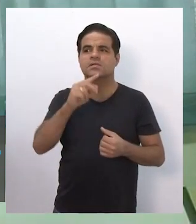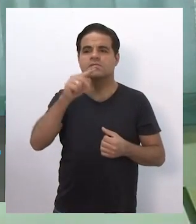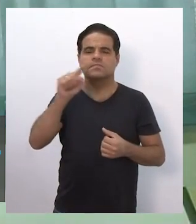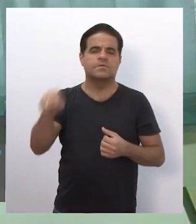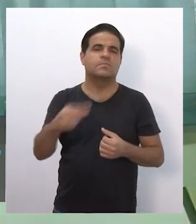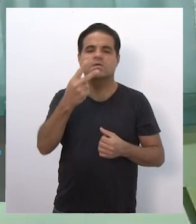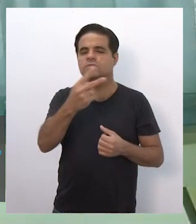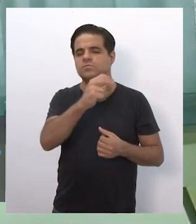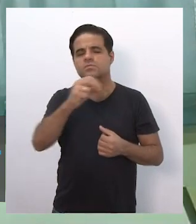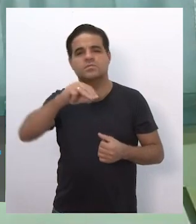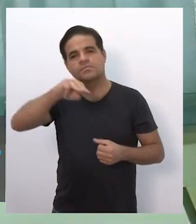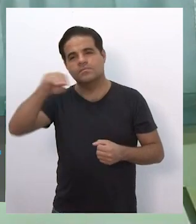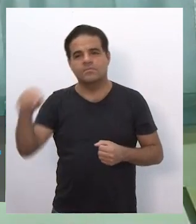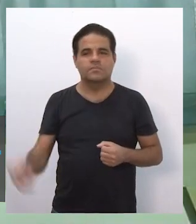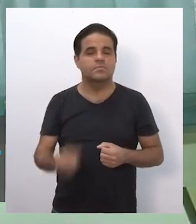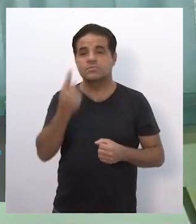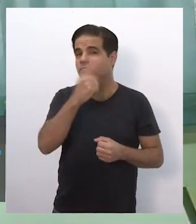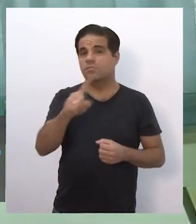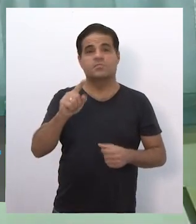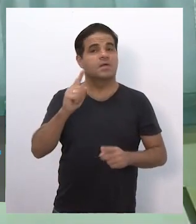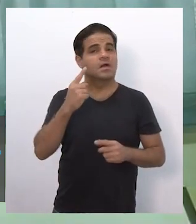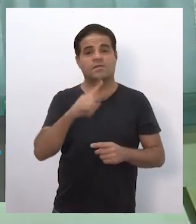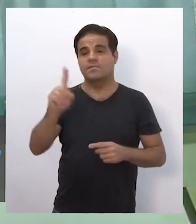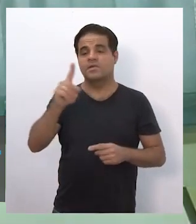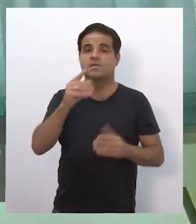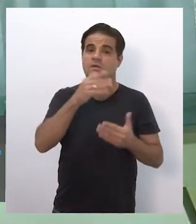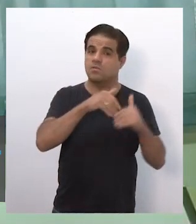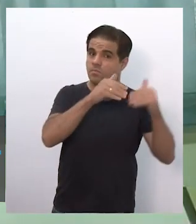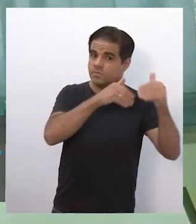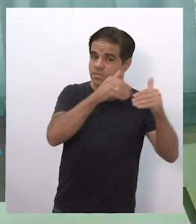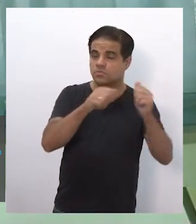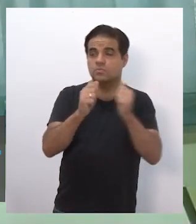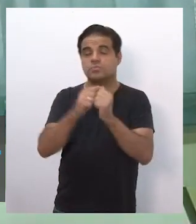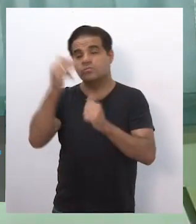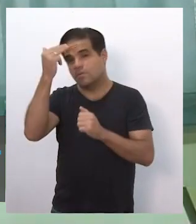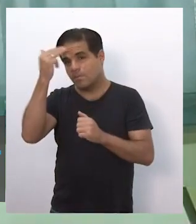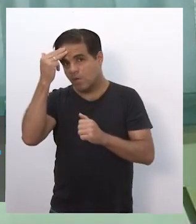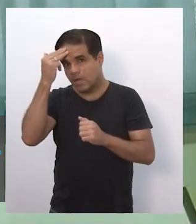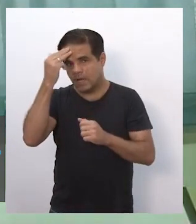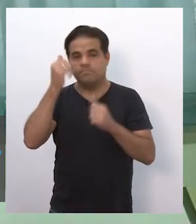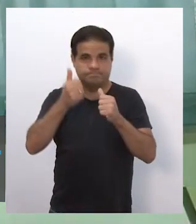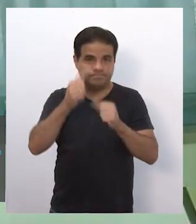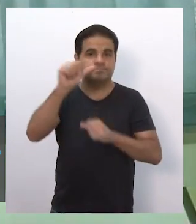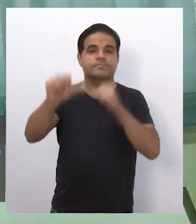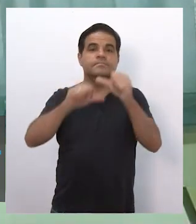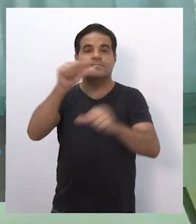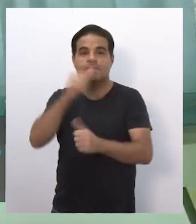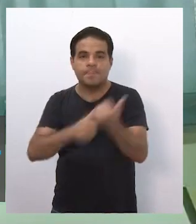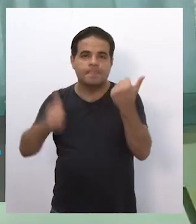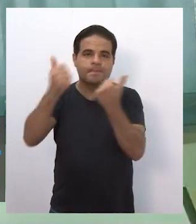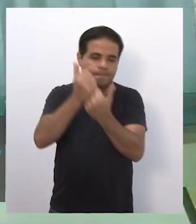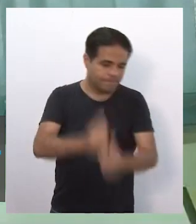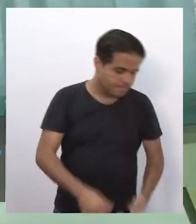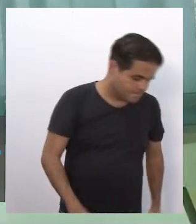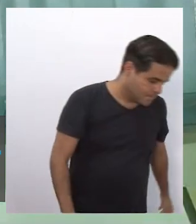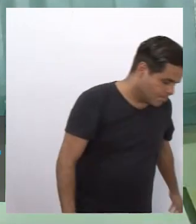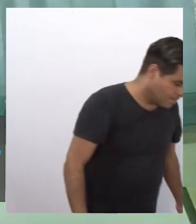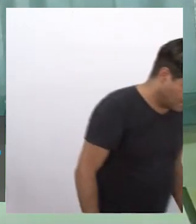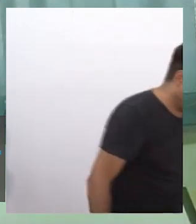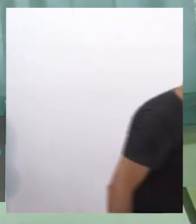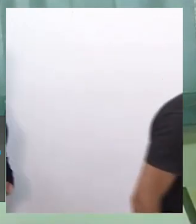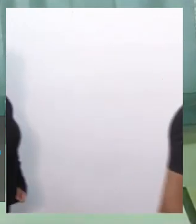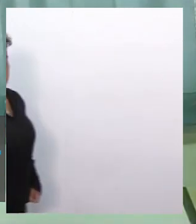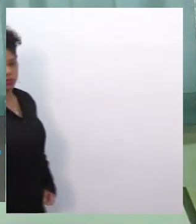3,200 milhões de dados uma única vez, entre o processador e a memória, tá? Mas isso depende do processador. Se o processador